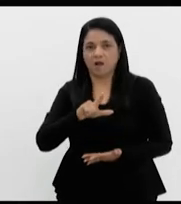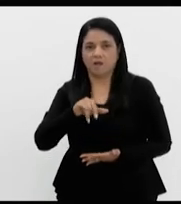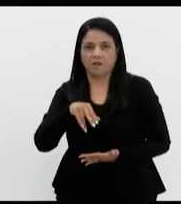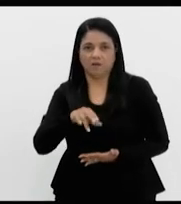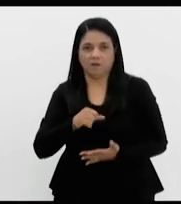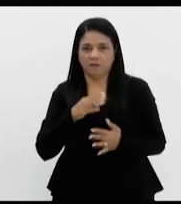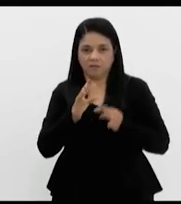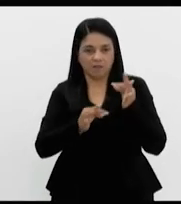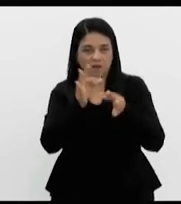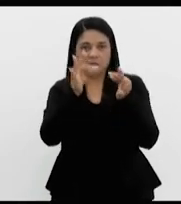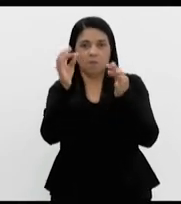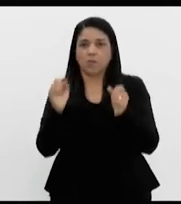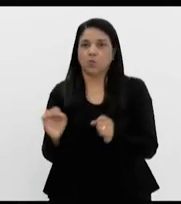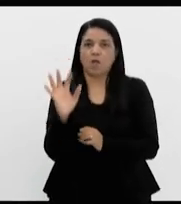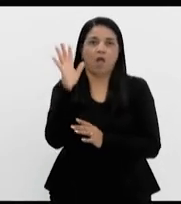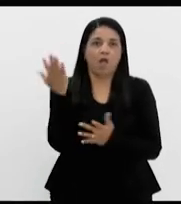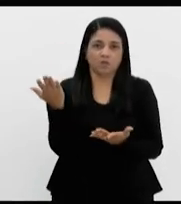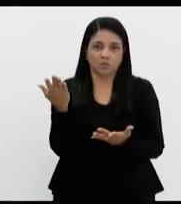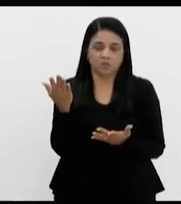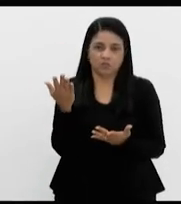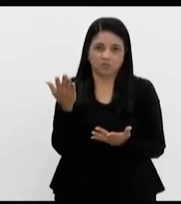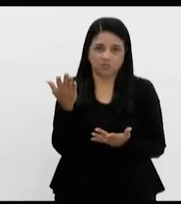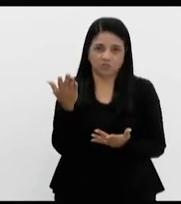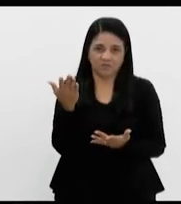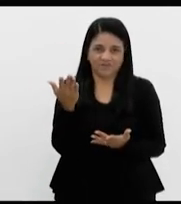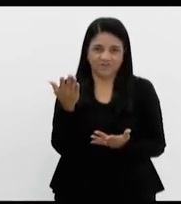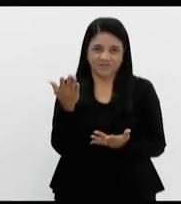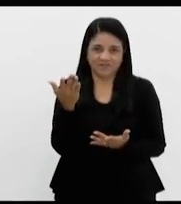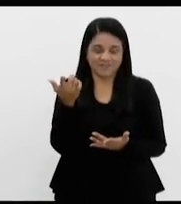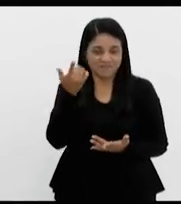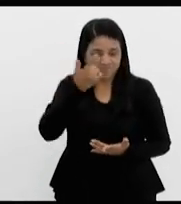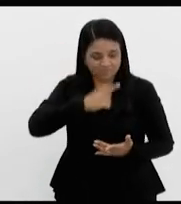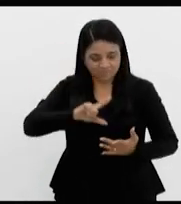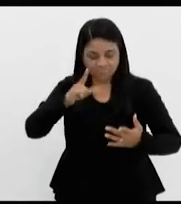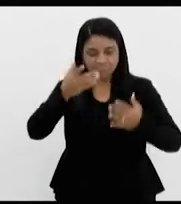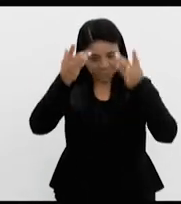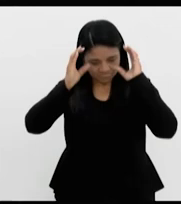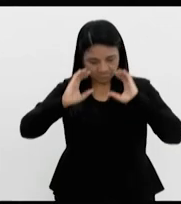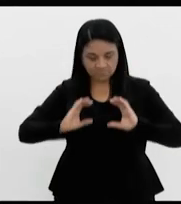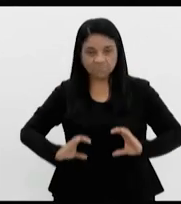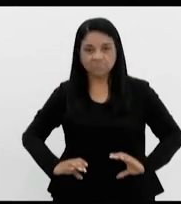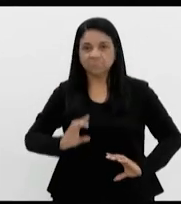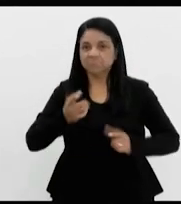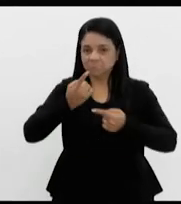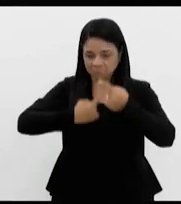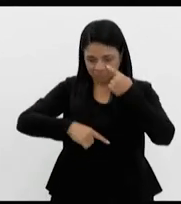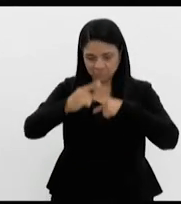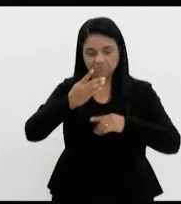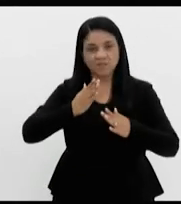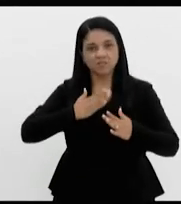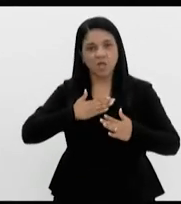um tratamento e recuperar, não é, a sua cidadania, a sua autoestima,